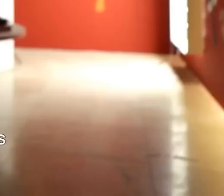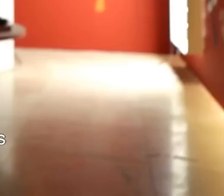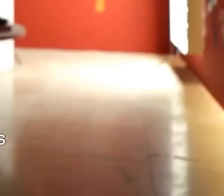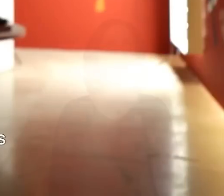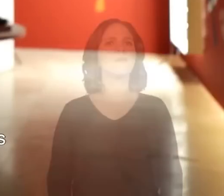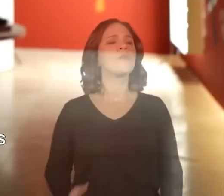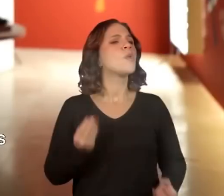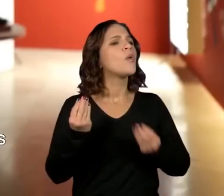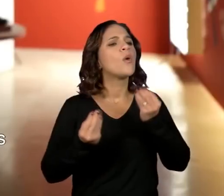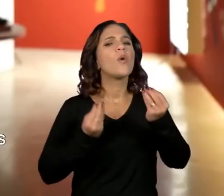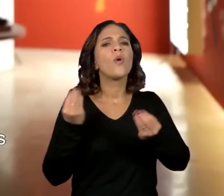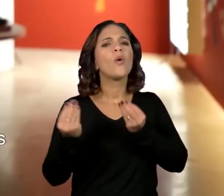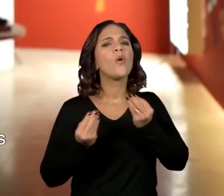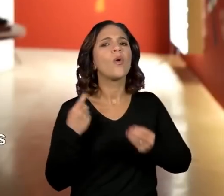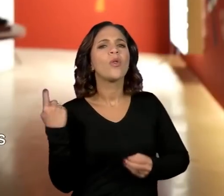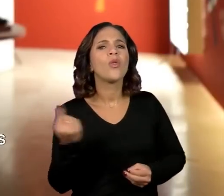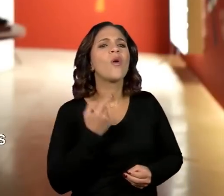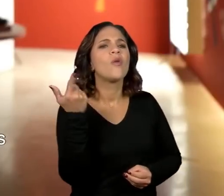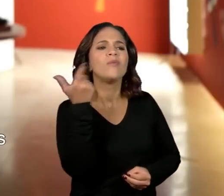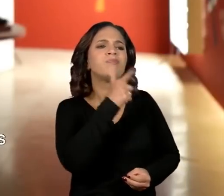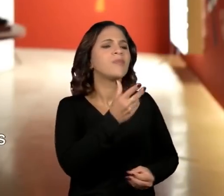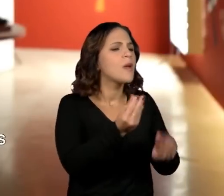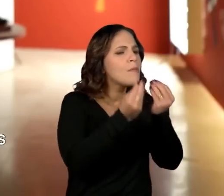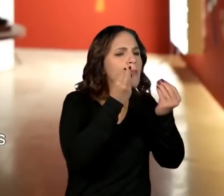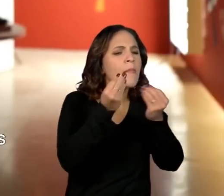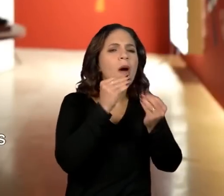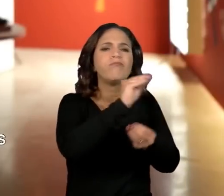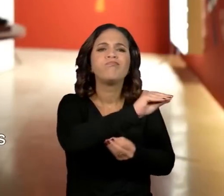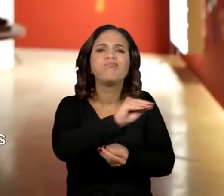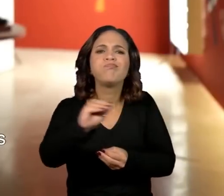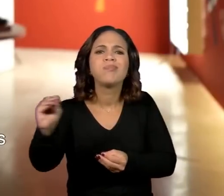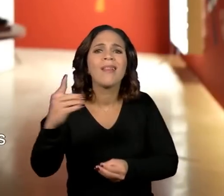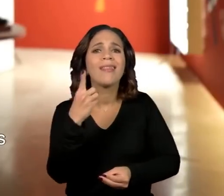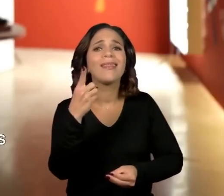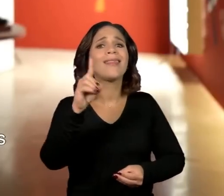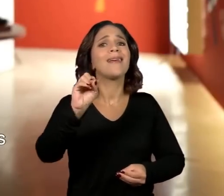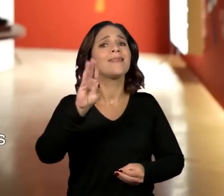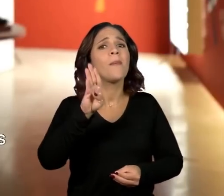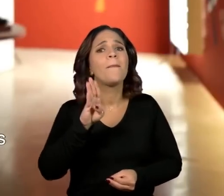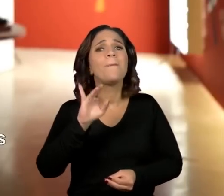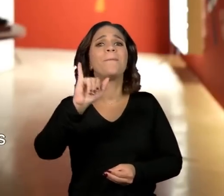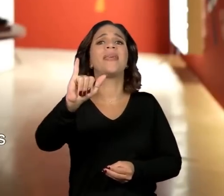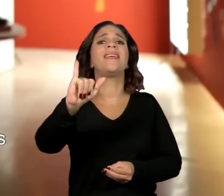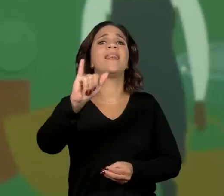Como nós vamos nutrir os 10 bilhões de pessoas que nós seremos em